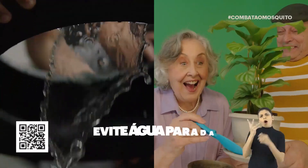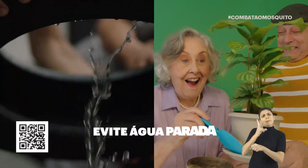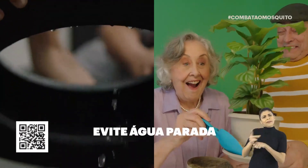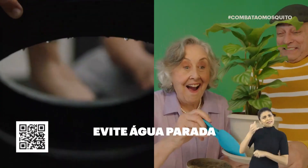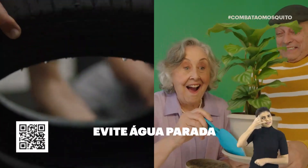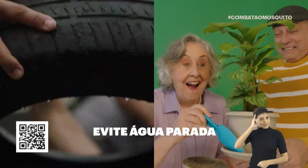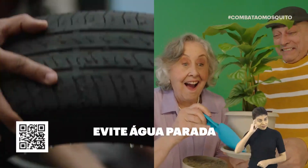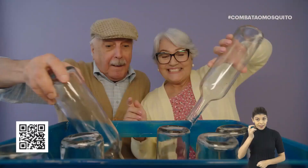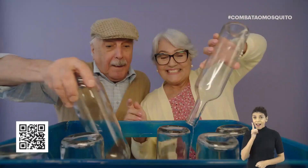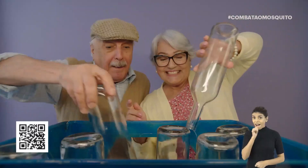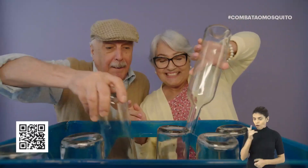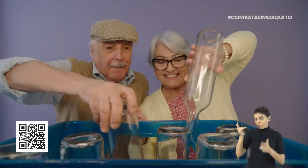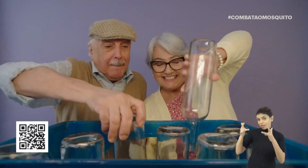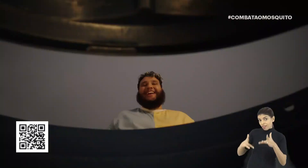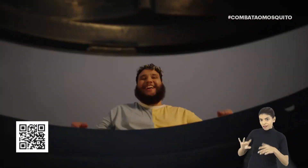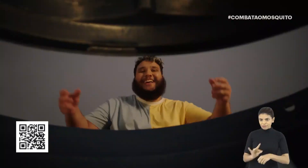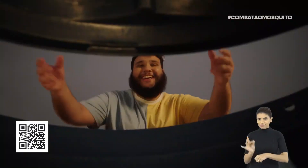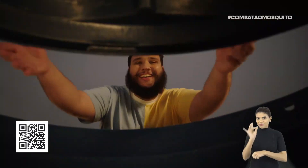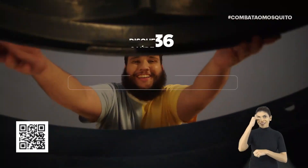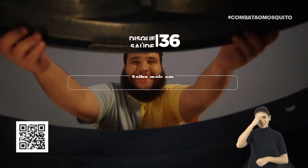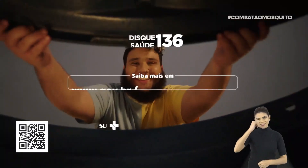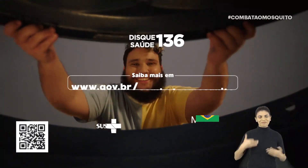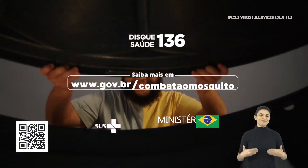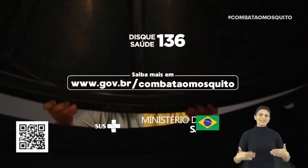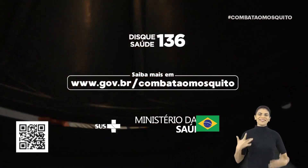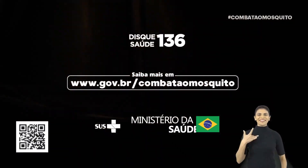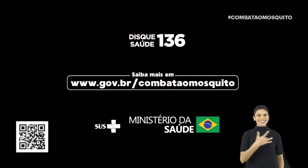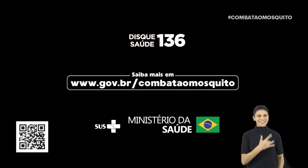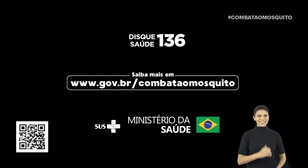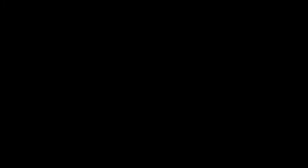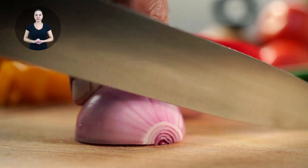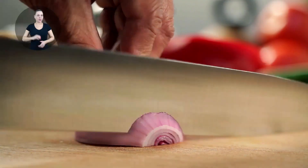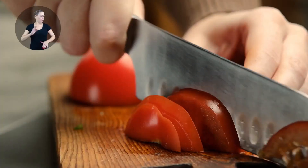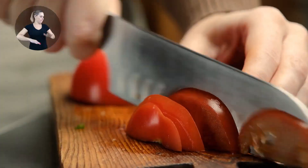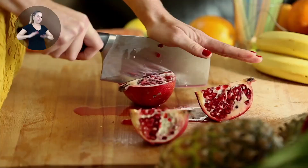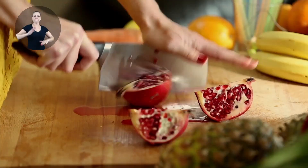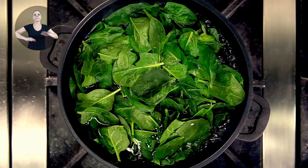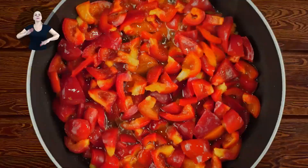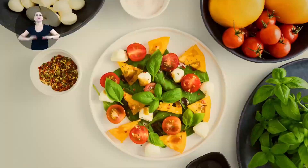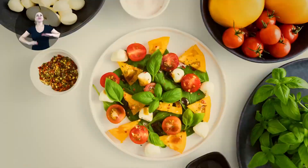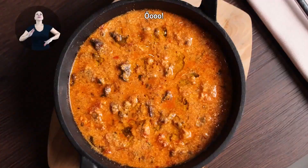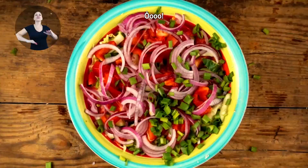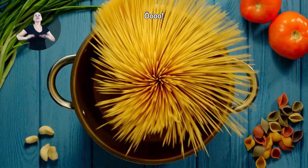fazer. Evite água parada pro bicho nem nascer. Ministério da Saúde.